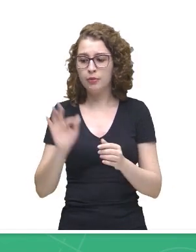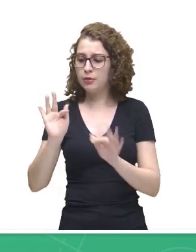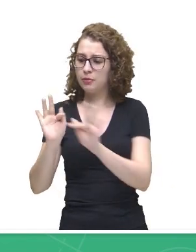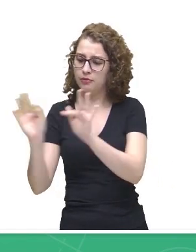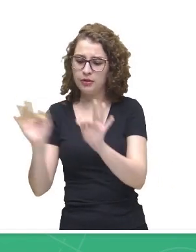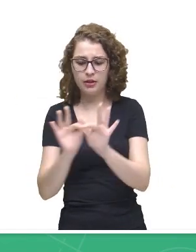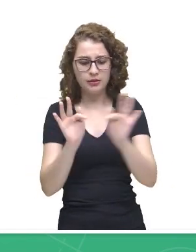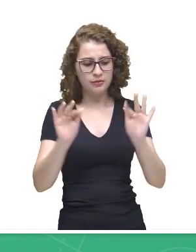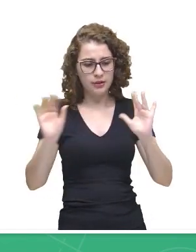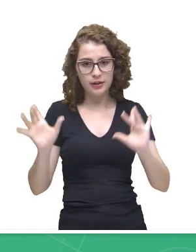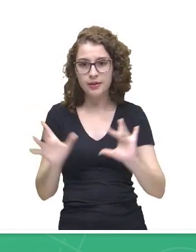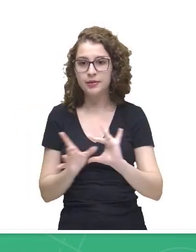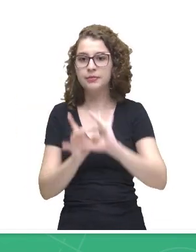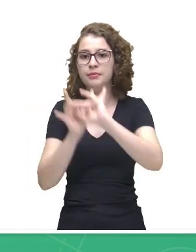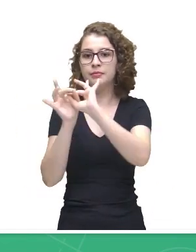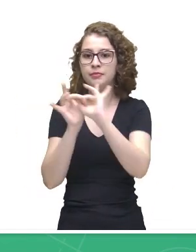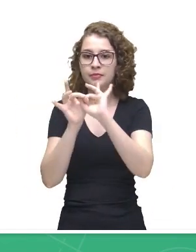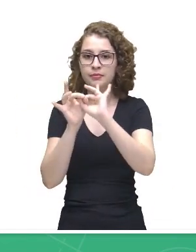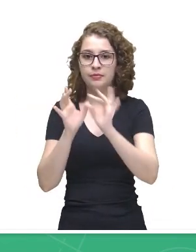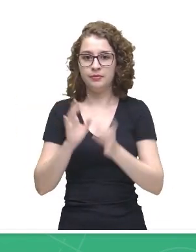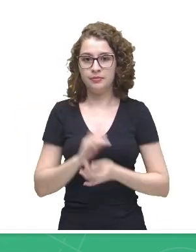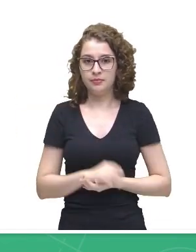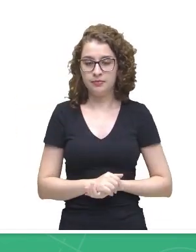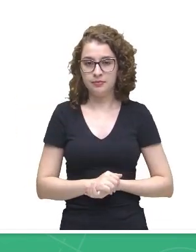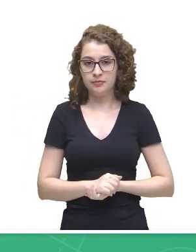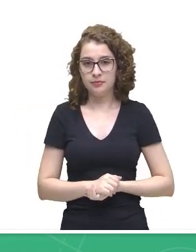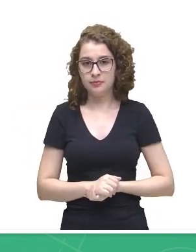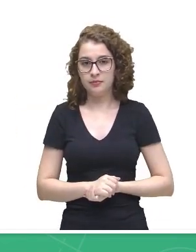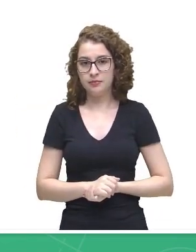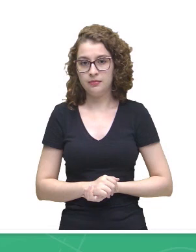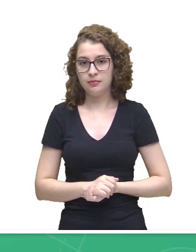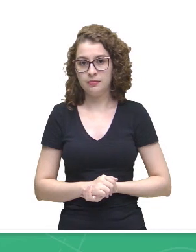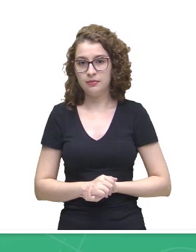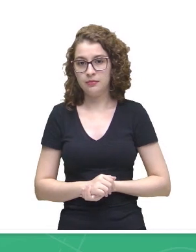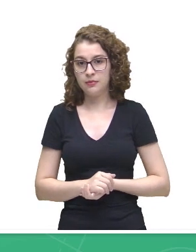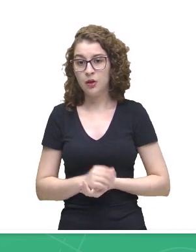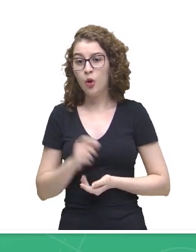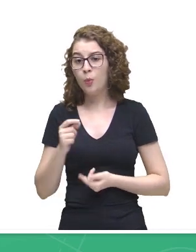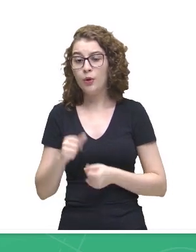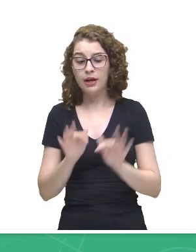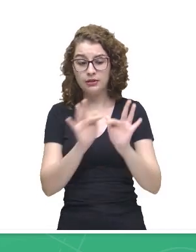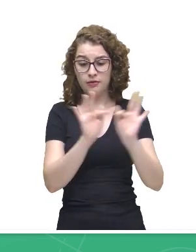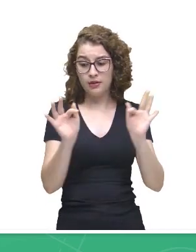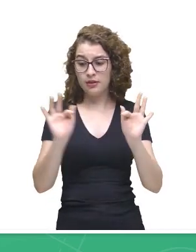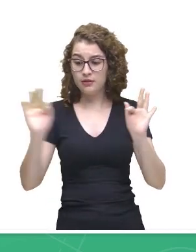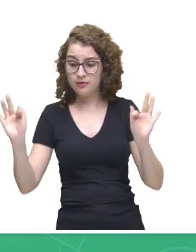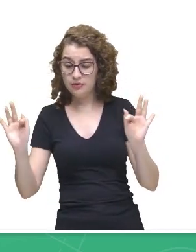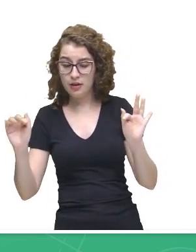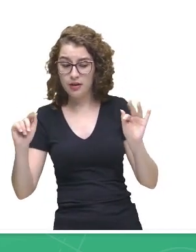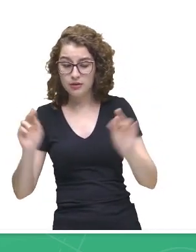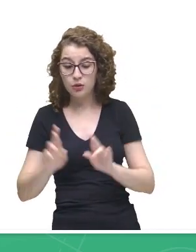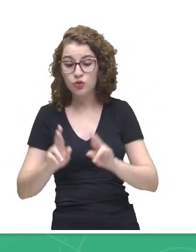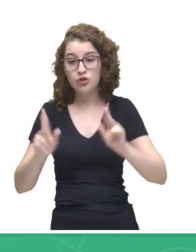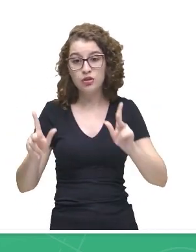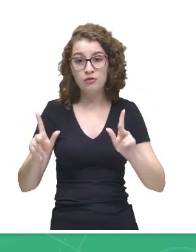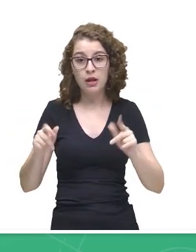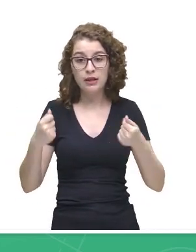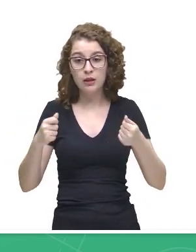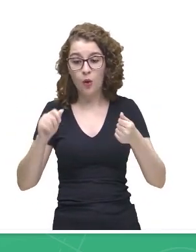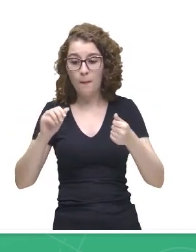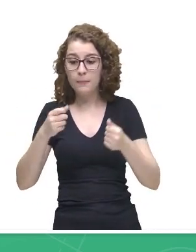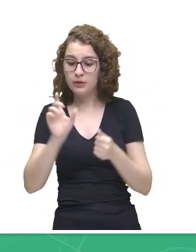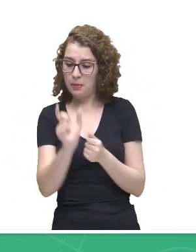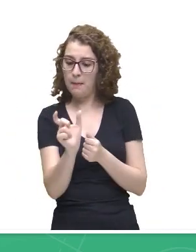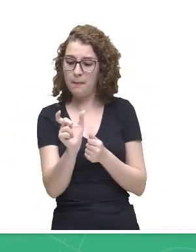orações e para que elas tenham mais sentido, para que você compreenda melhor, é necessário o uso da palavra and, que é